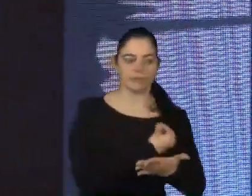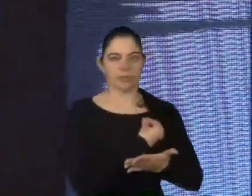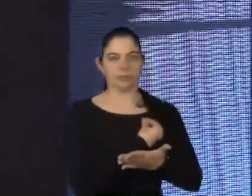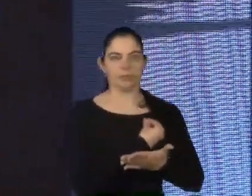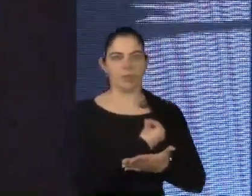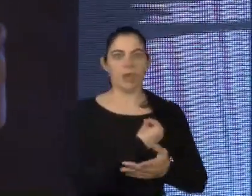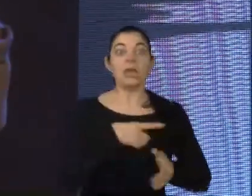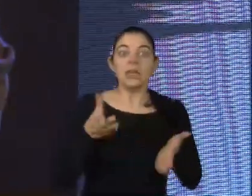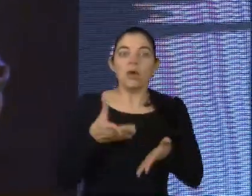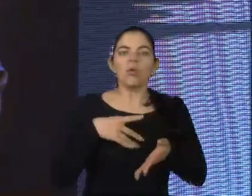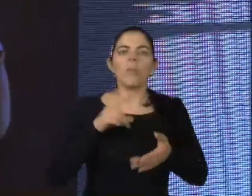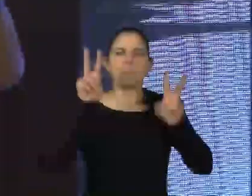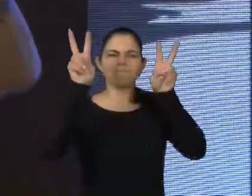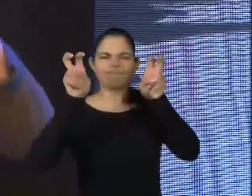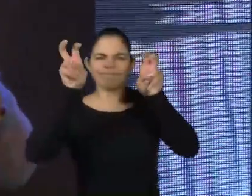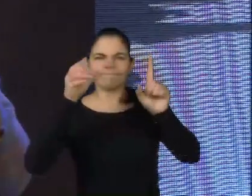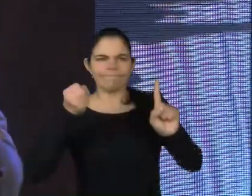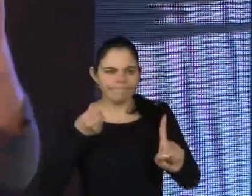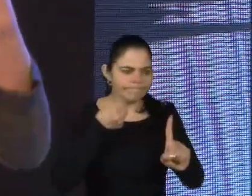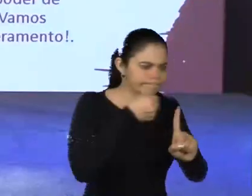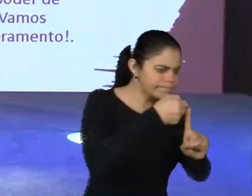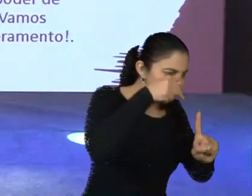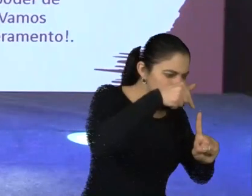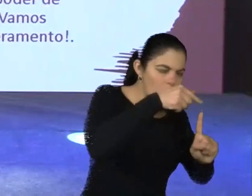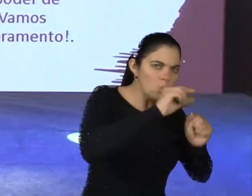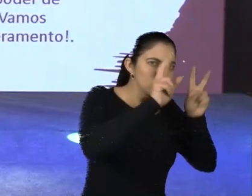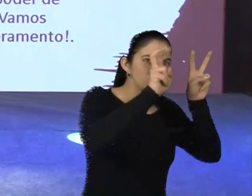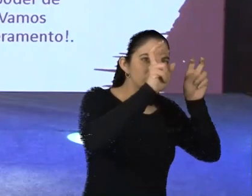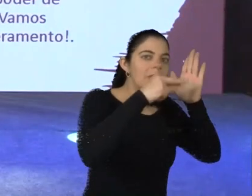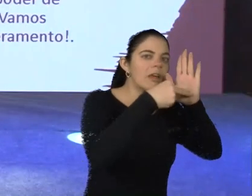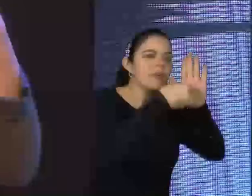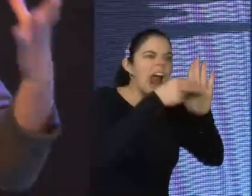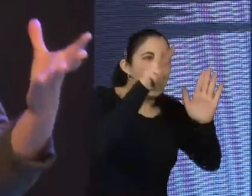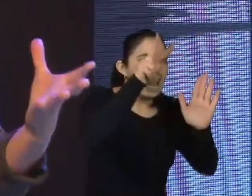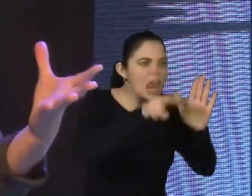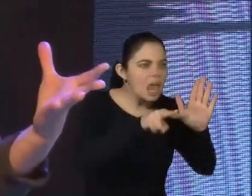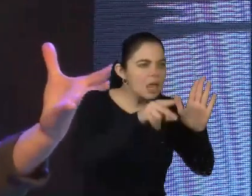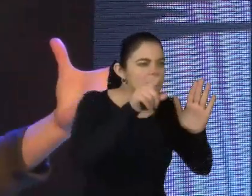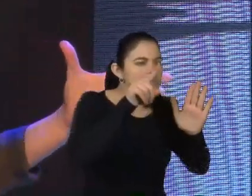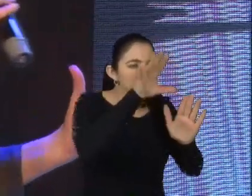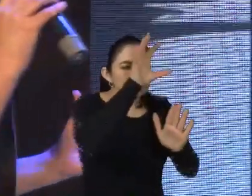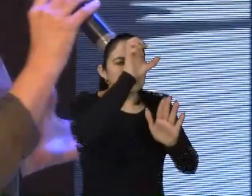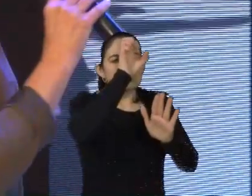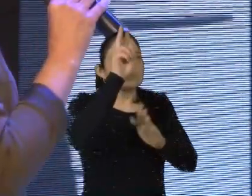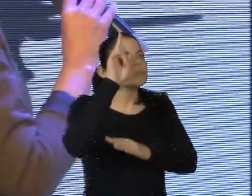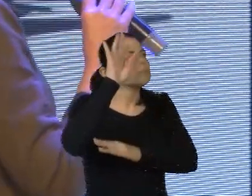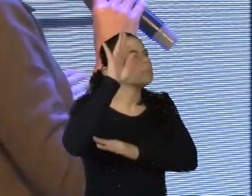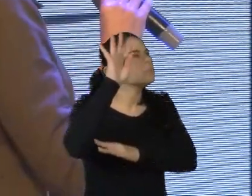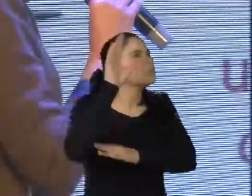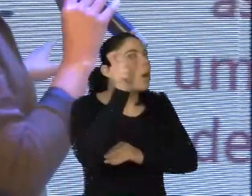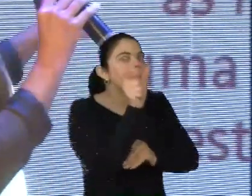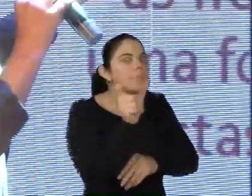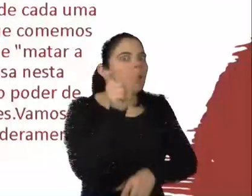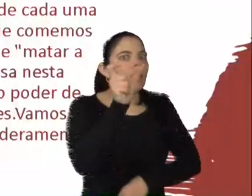para que vocês, de fato, leiam, absorvam e pensem nisso mais tarde. E aqui tem uma